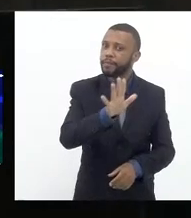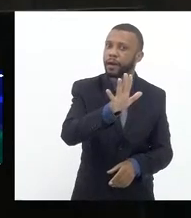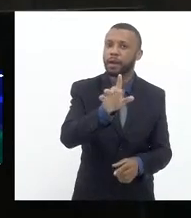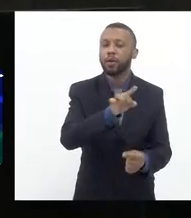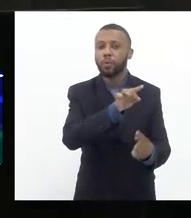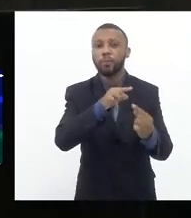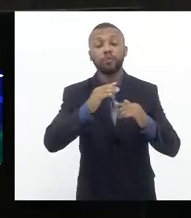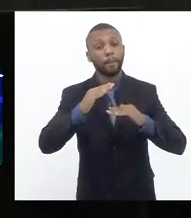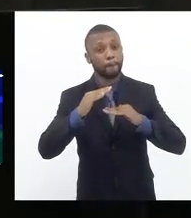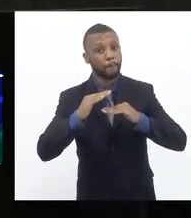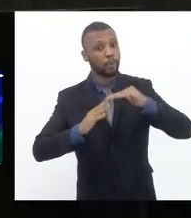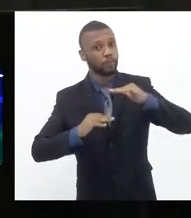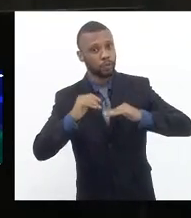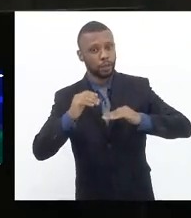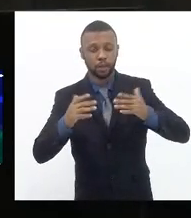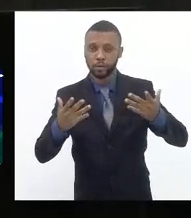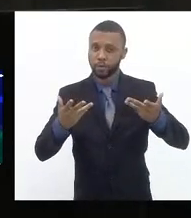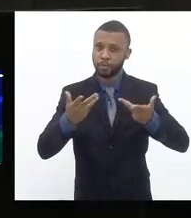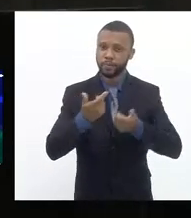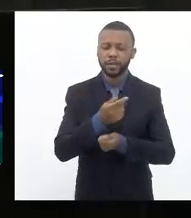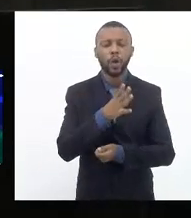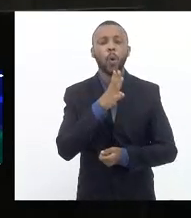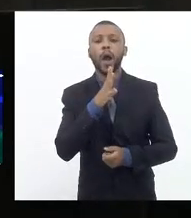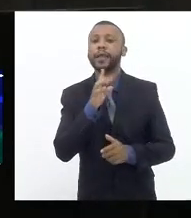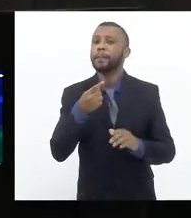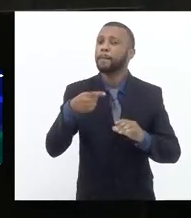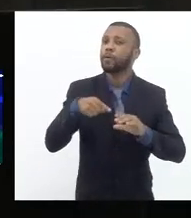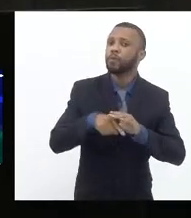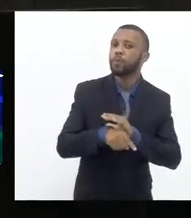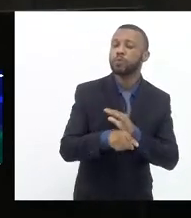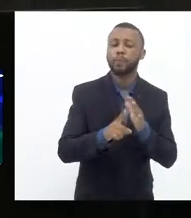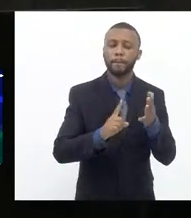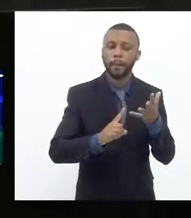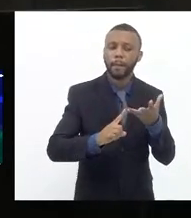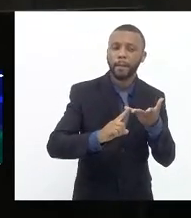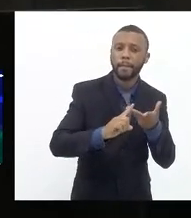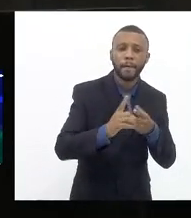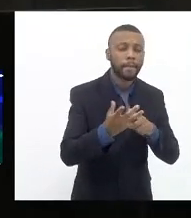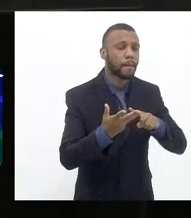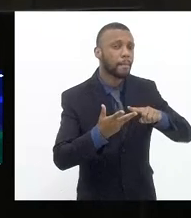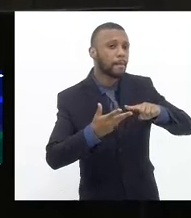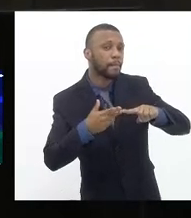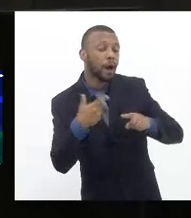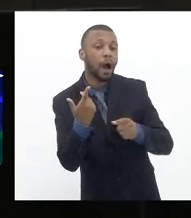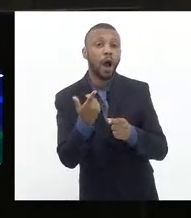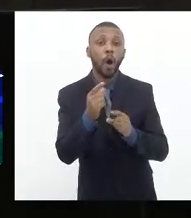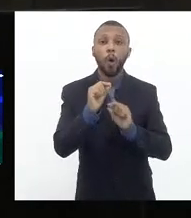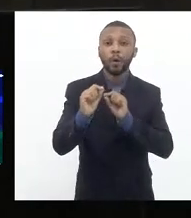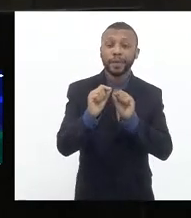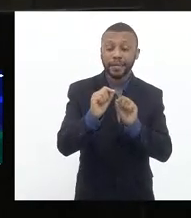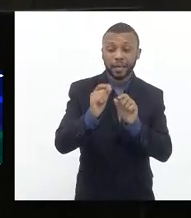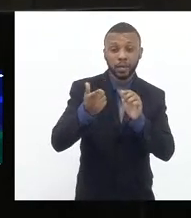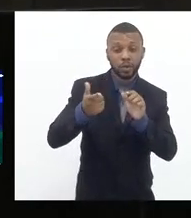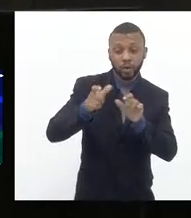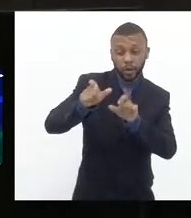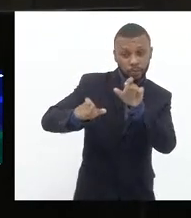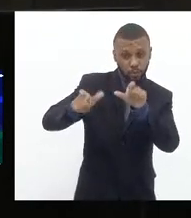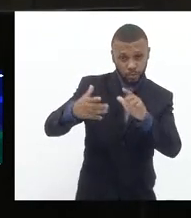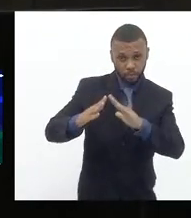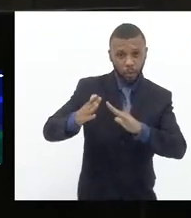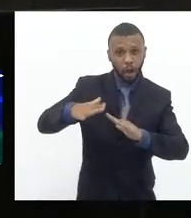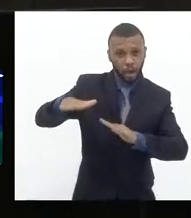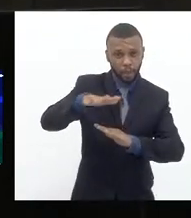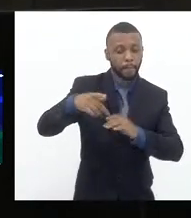profissionais qualificados e conhecem a fundo as necessidades de seus moradores, objetivando levar mais saúde mental